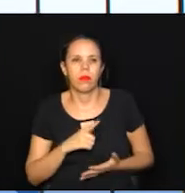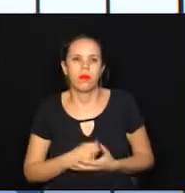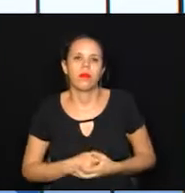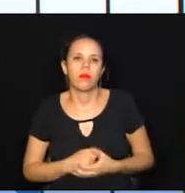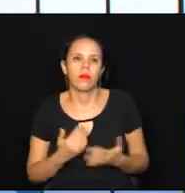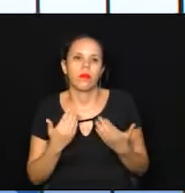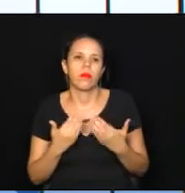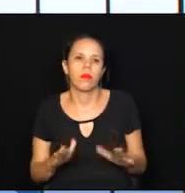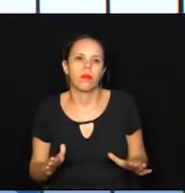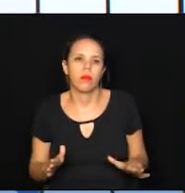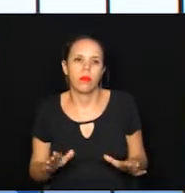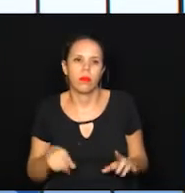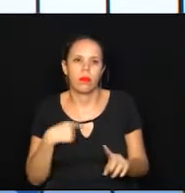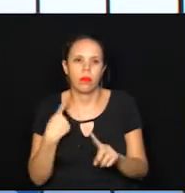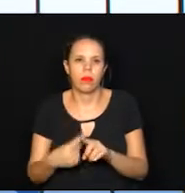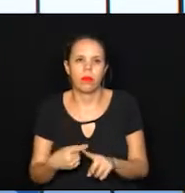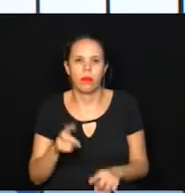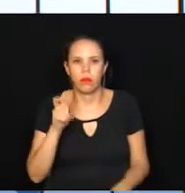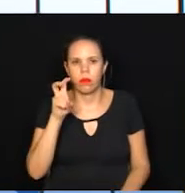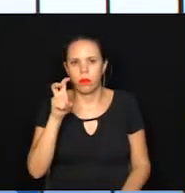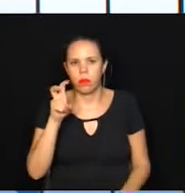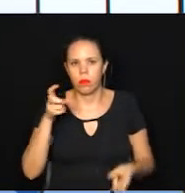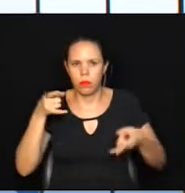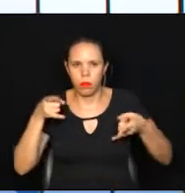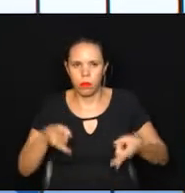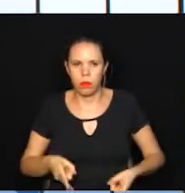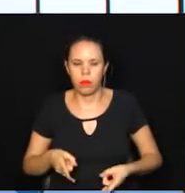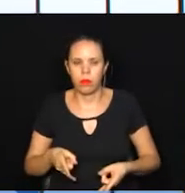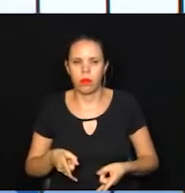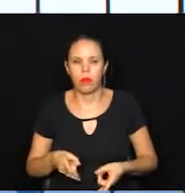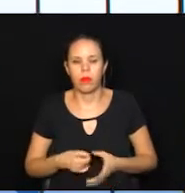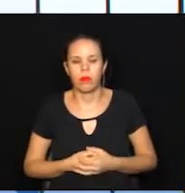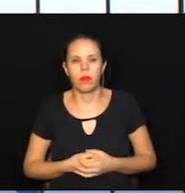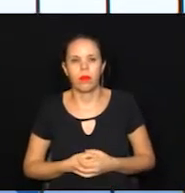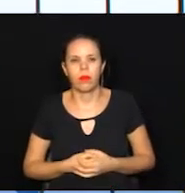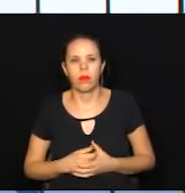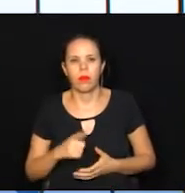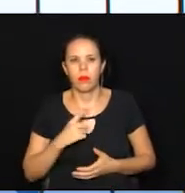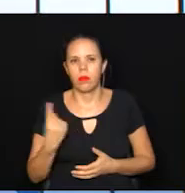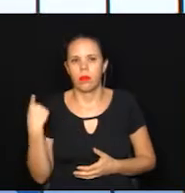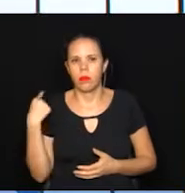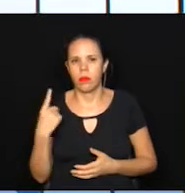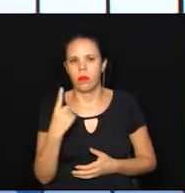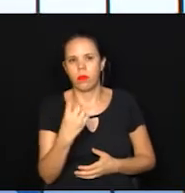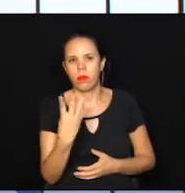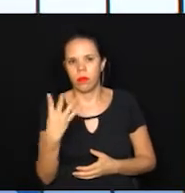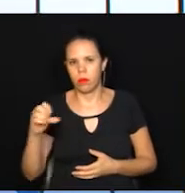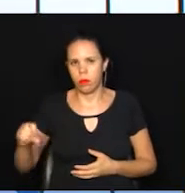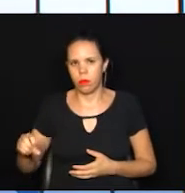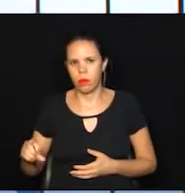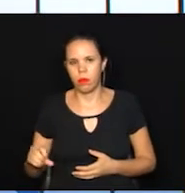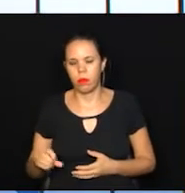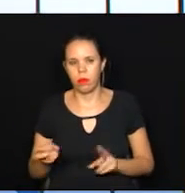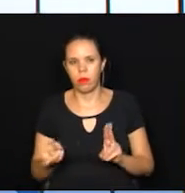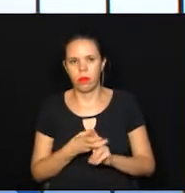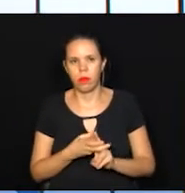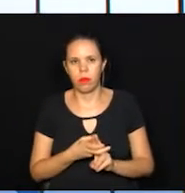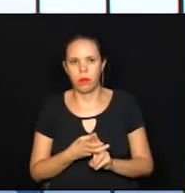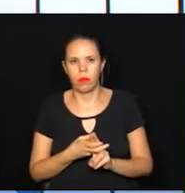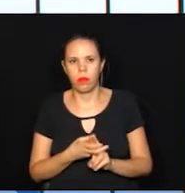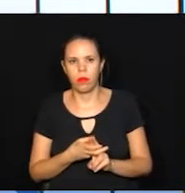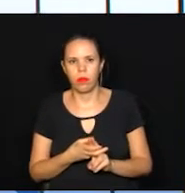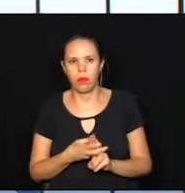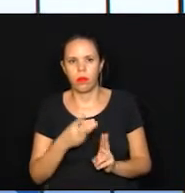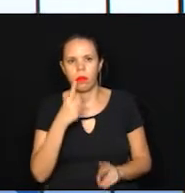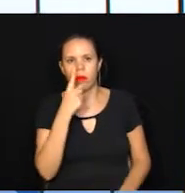a abertura de mais 5 leitos, ou seja, nós estávamos com 149, o SUS municipal ficou